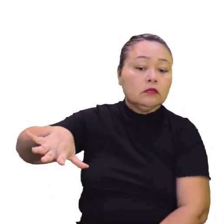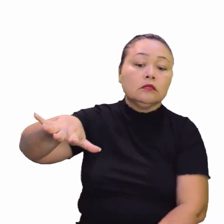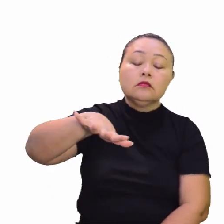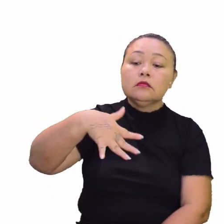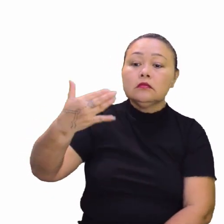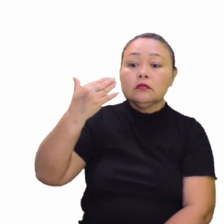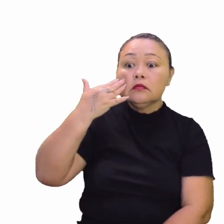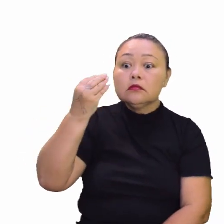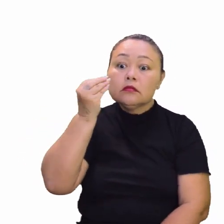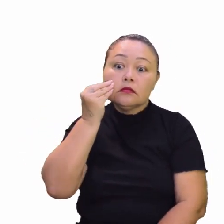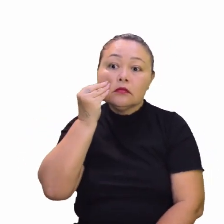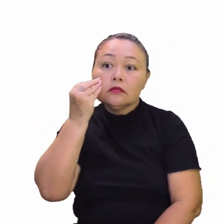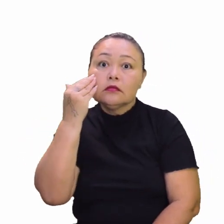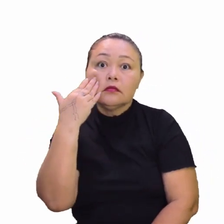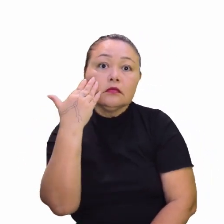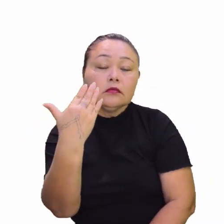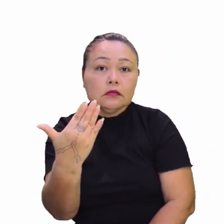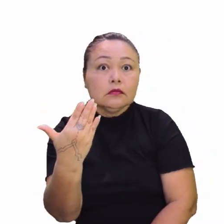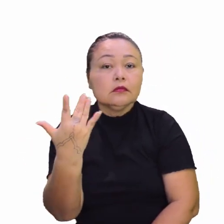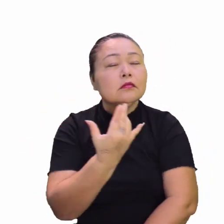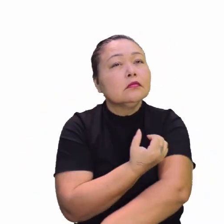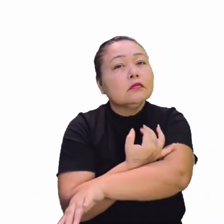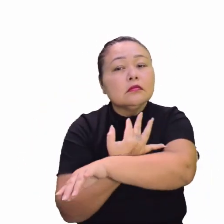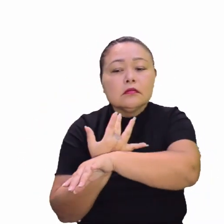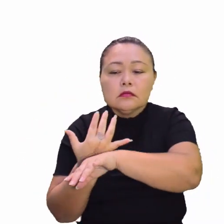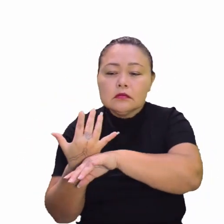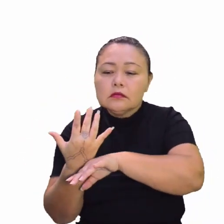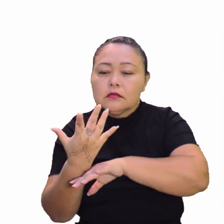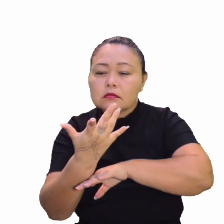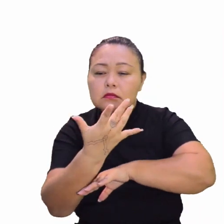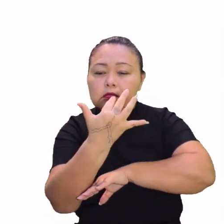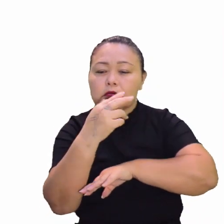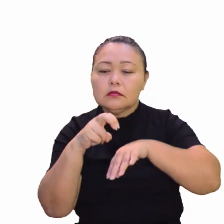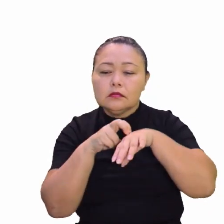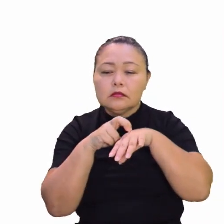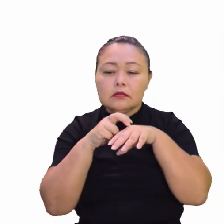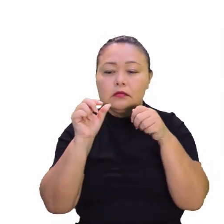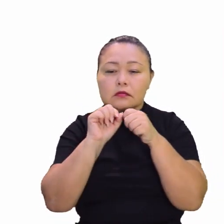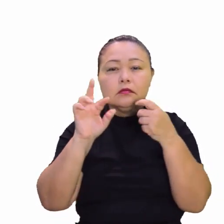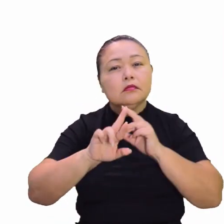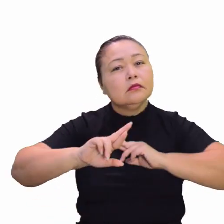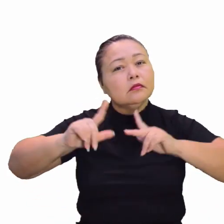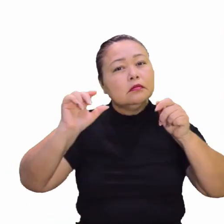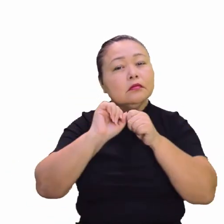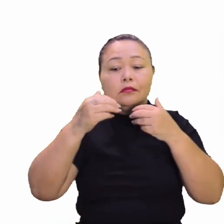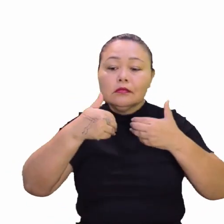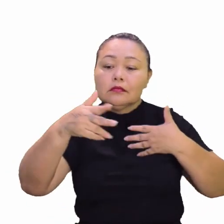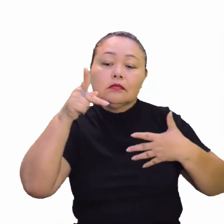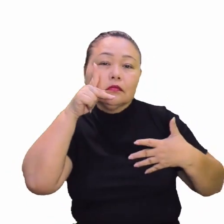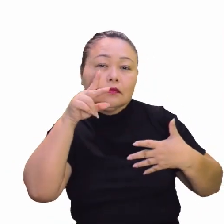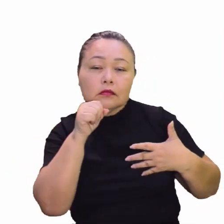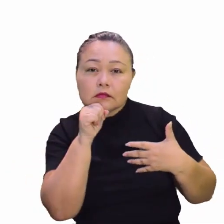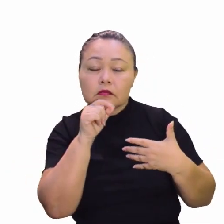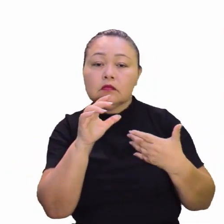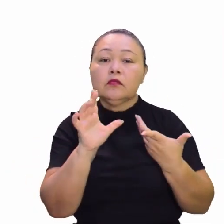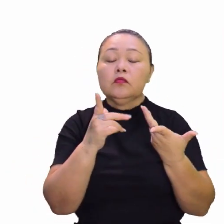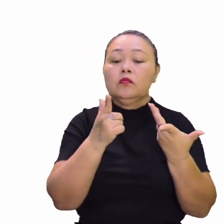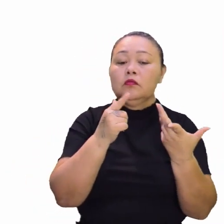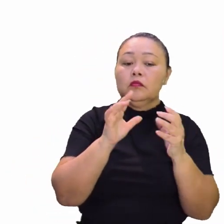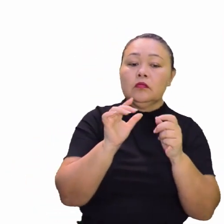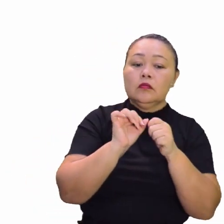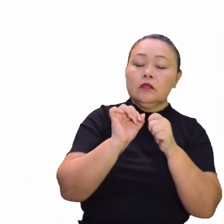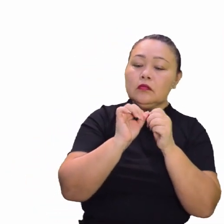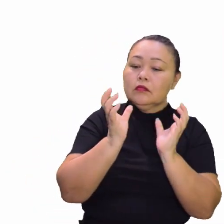a gente começa a verificar uma vegetação diferente. Quem sai aqui do estado, aqui de Porto Velho, né? É aquelas árvores